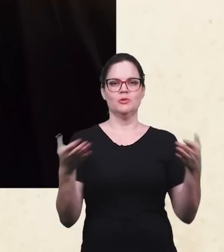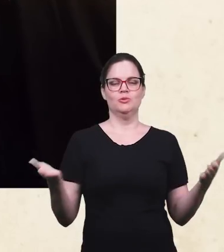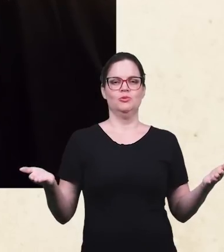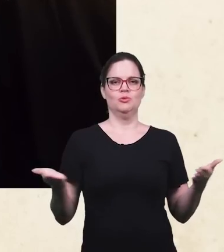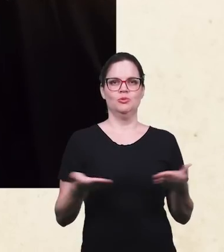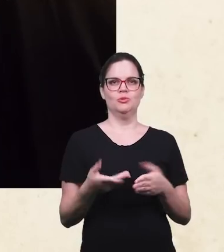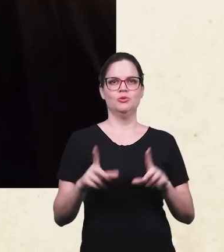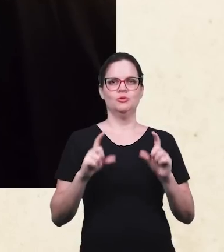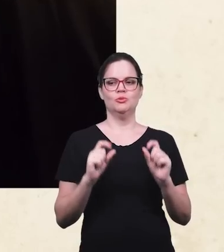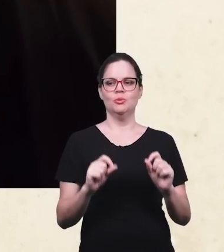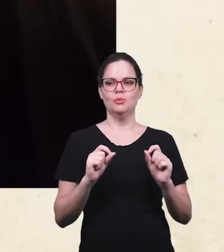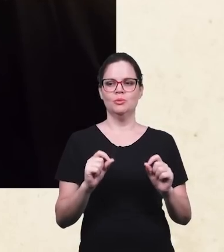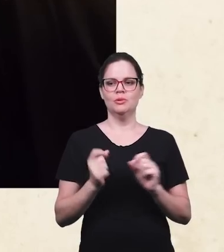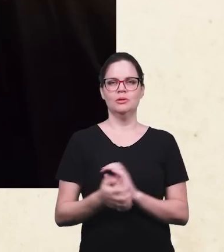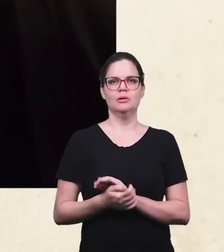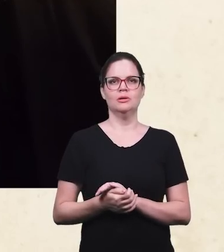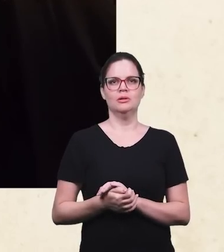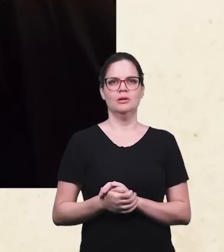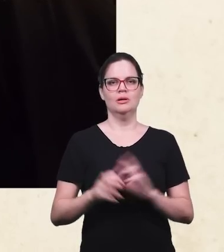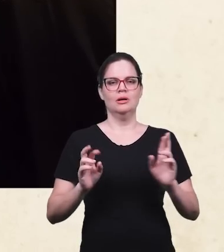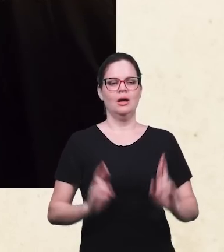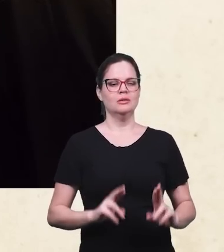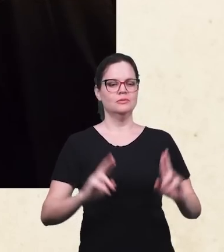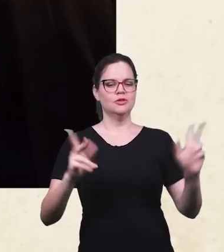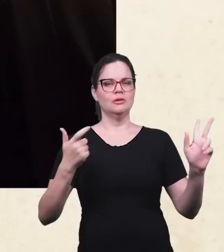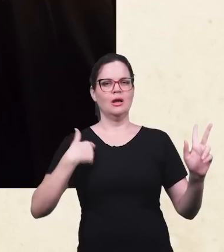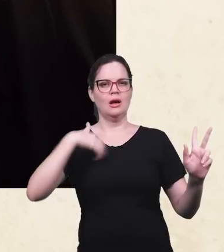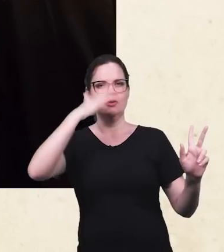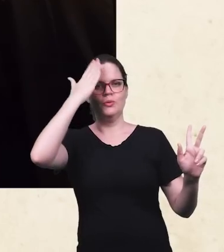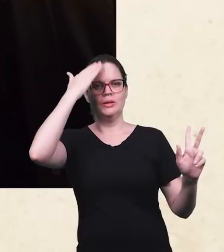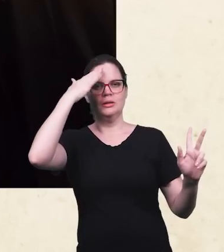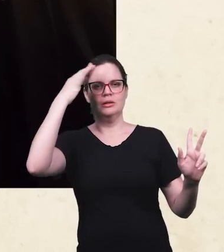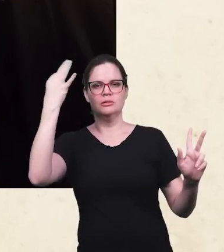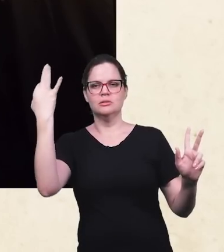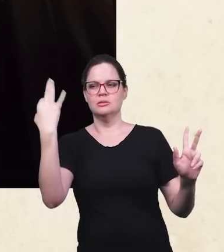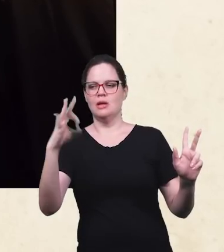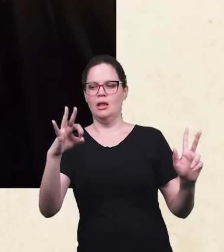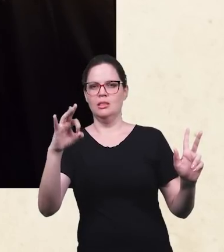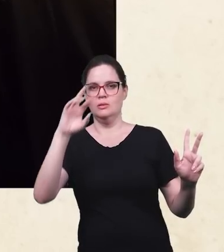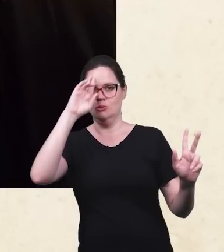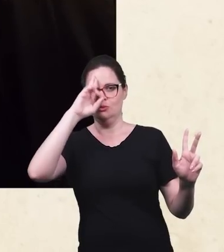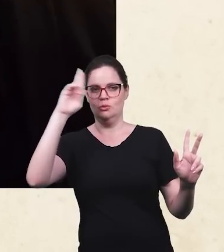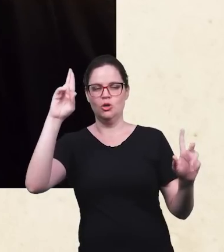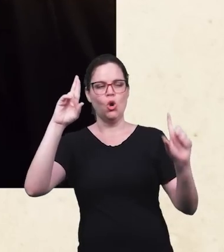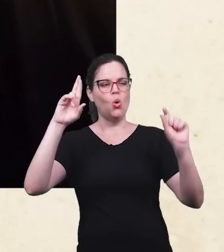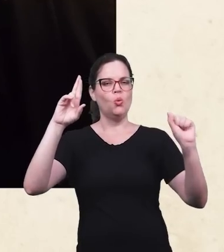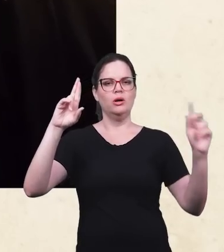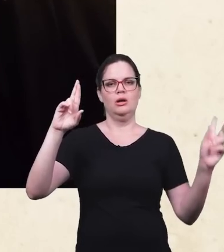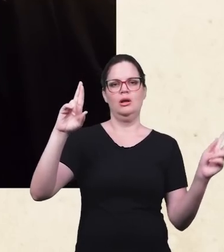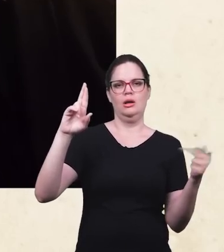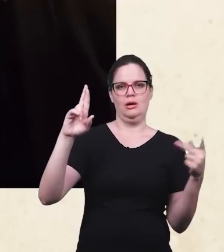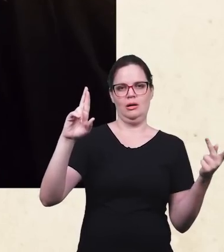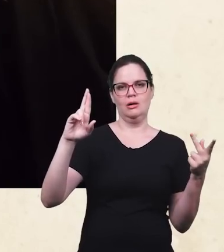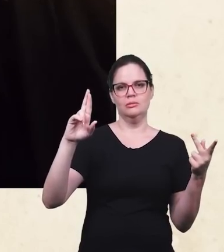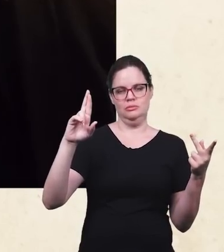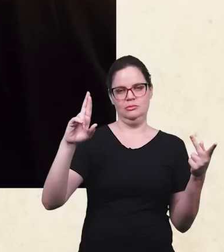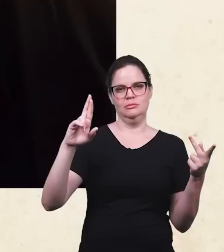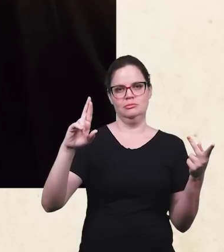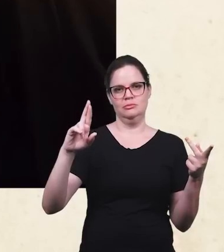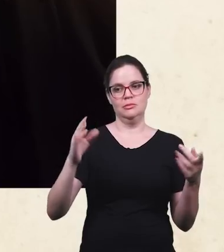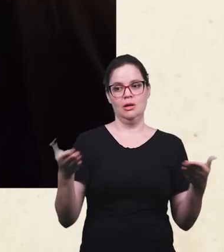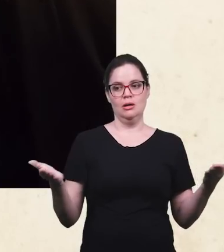assunto nosso são a diferença daquilo que é do Senhor, aqui o Senhor está